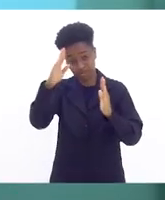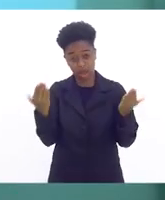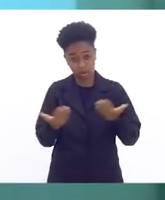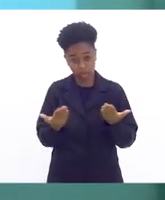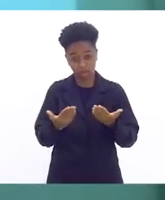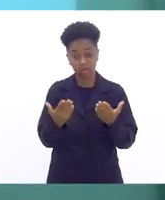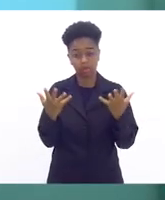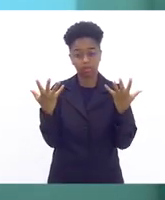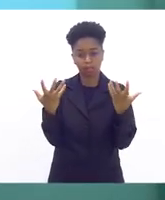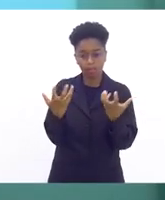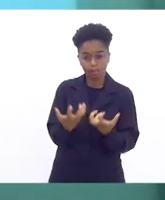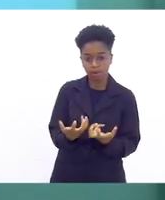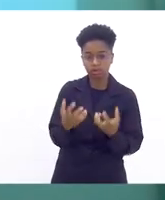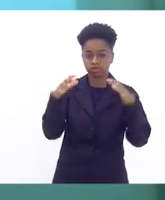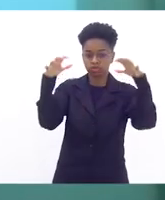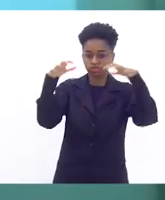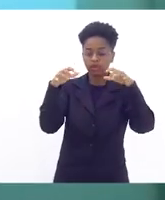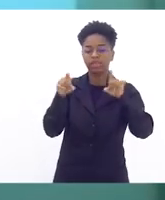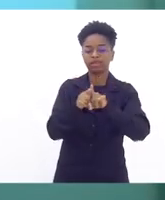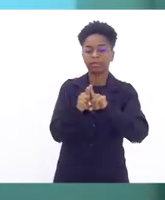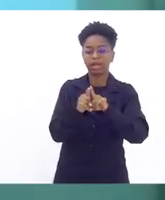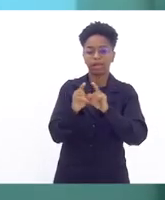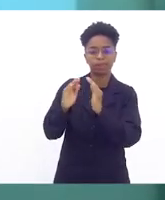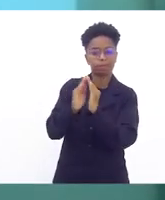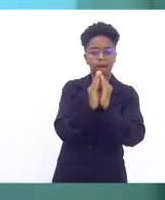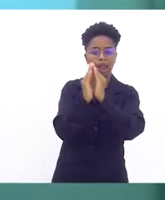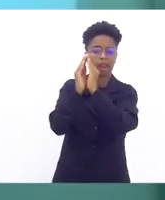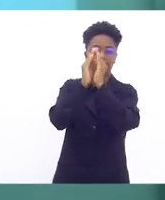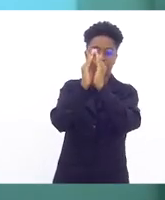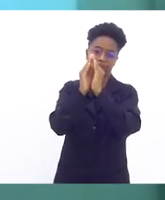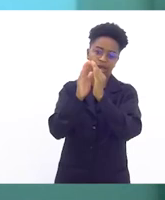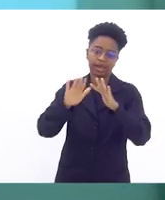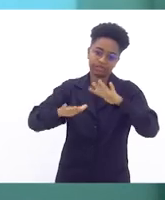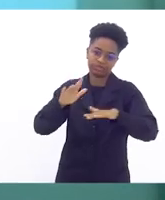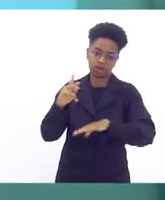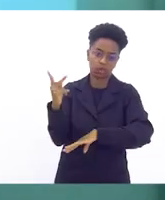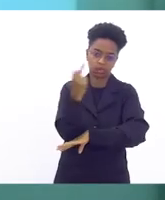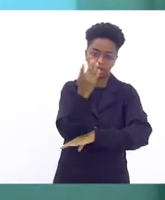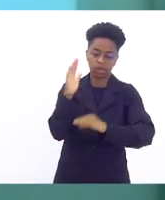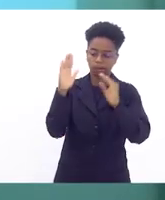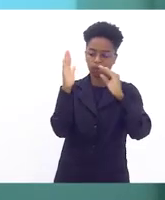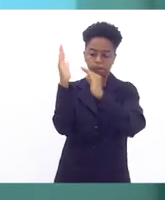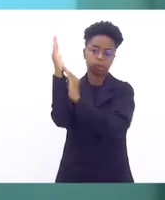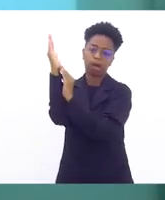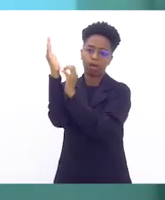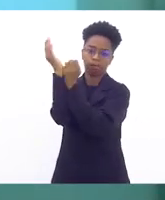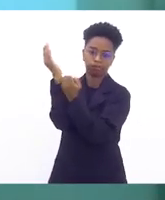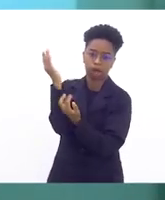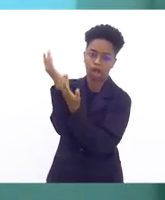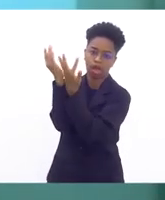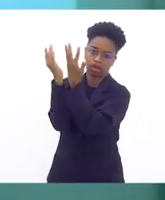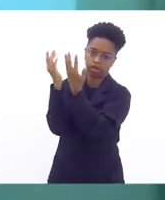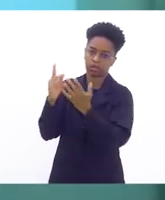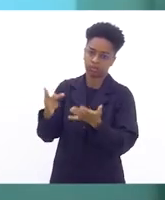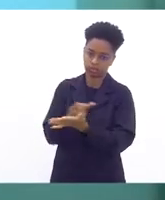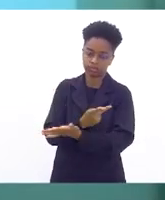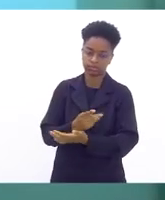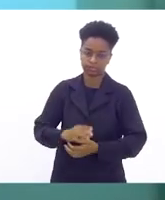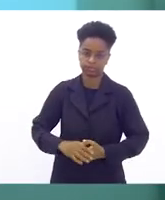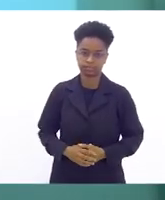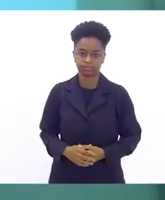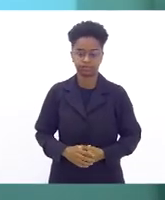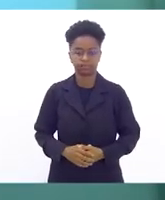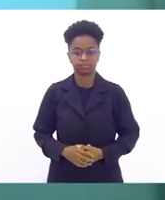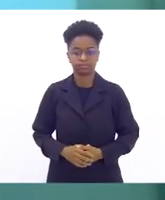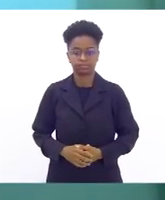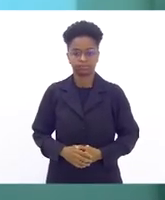e de solta de balões que acaba por consequência atingindo as